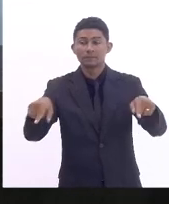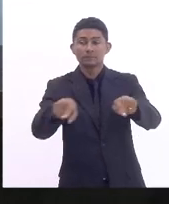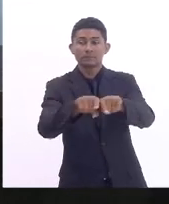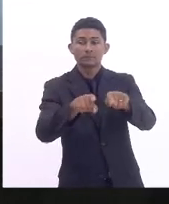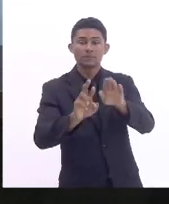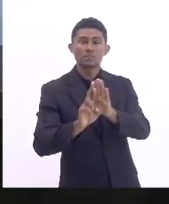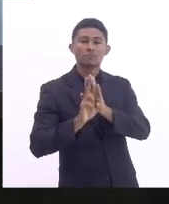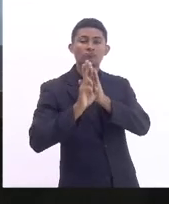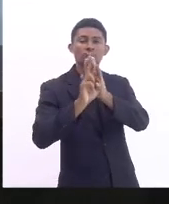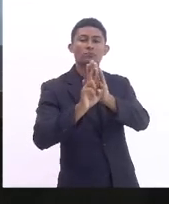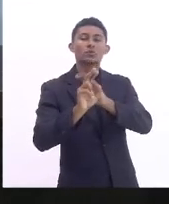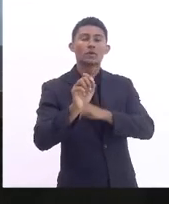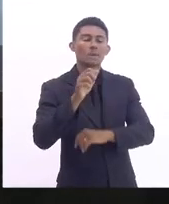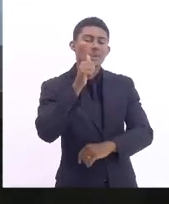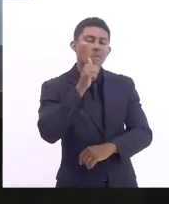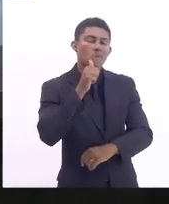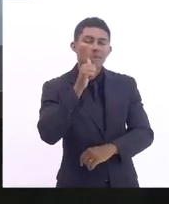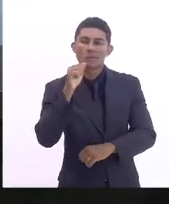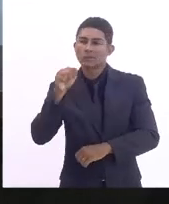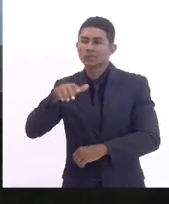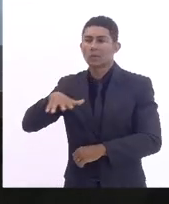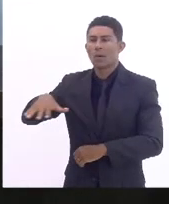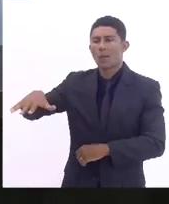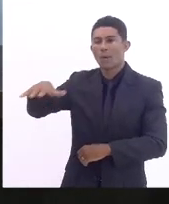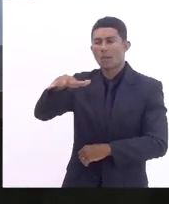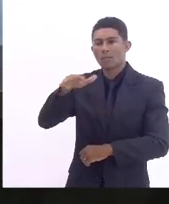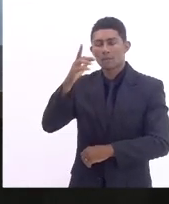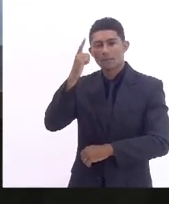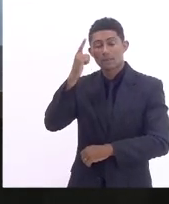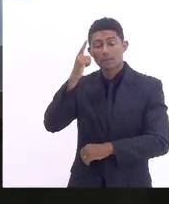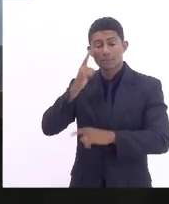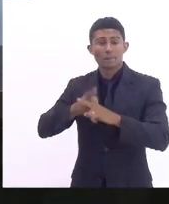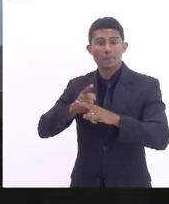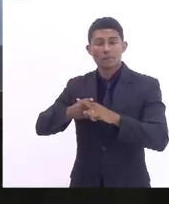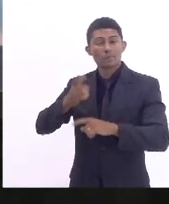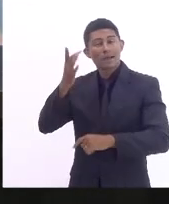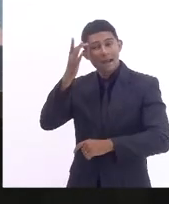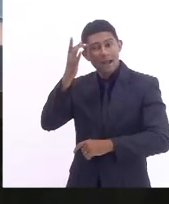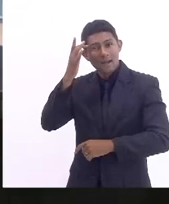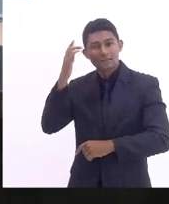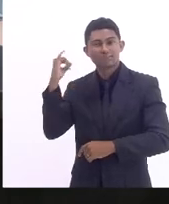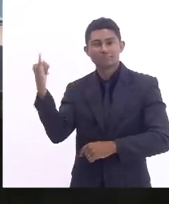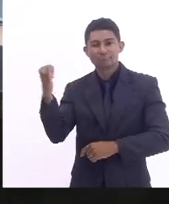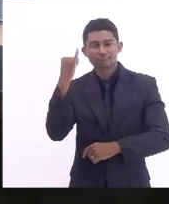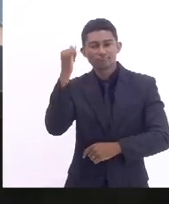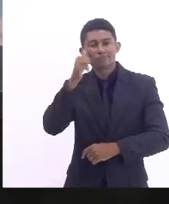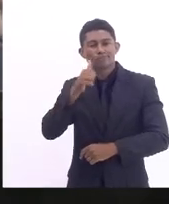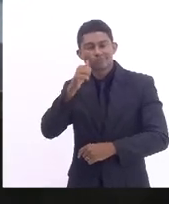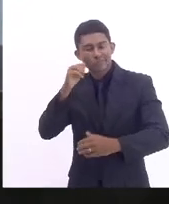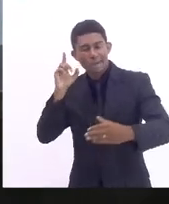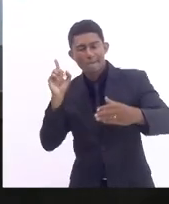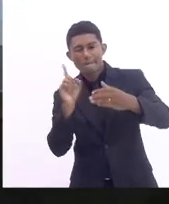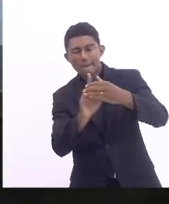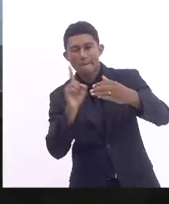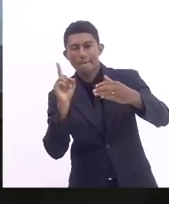as mulheres né que eu acho que é um braço forte nessa equipe que estamos construindo aí e